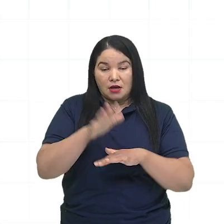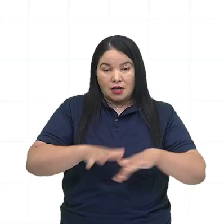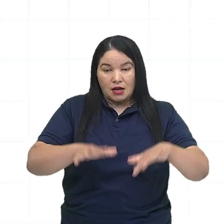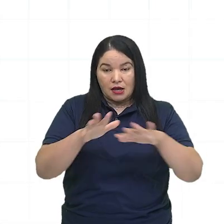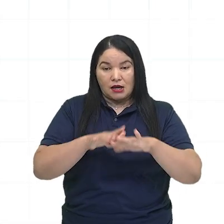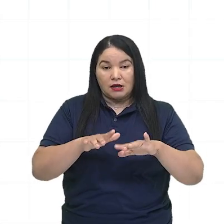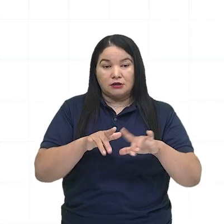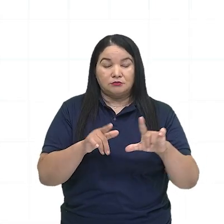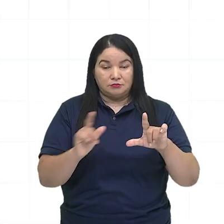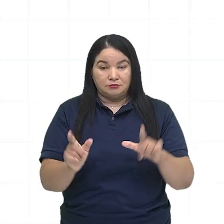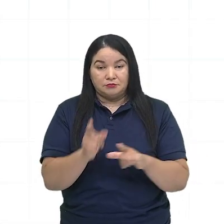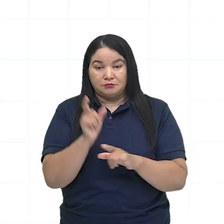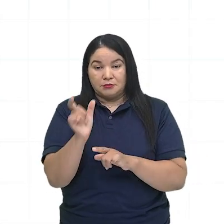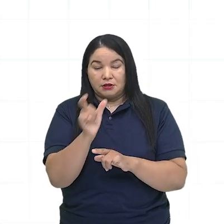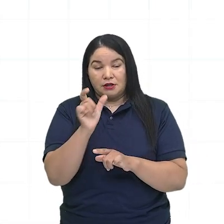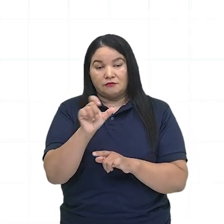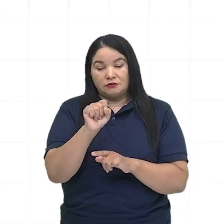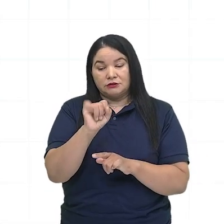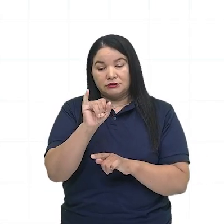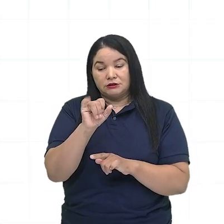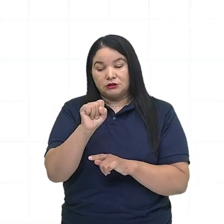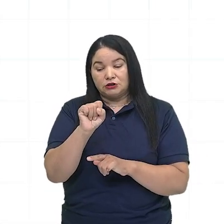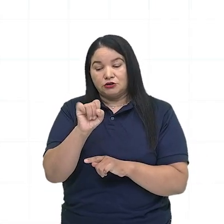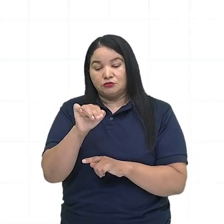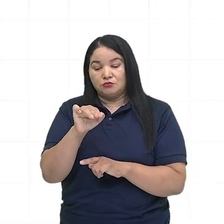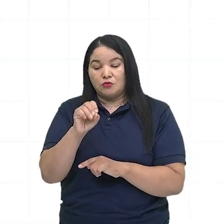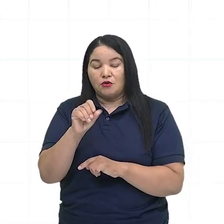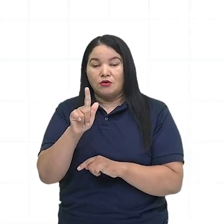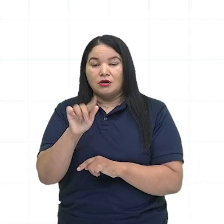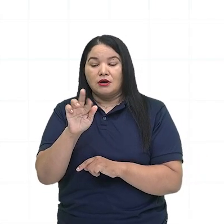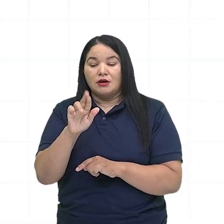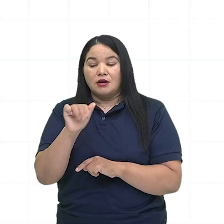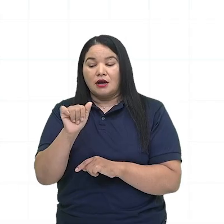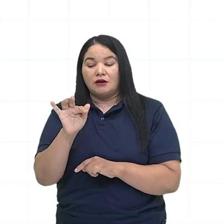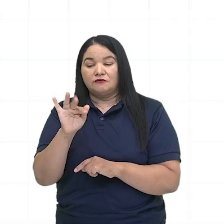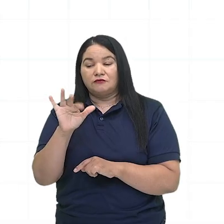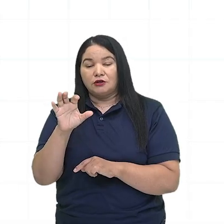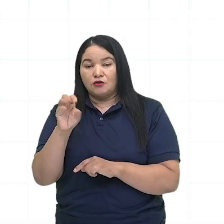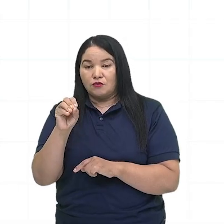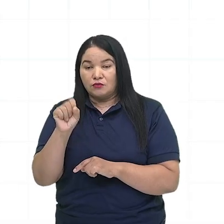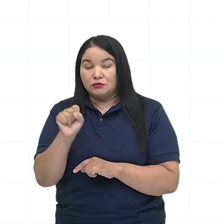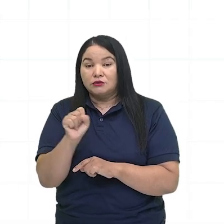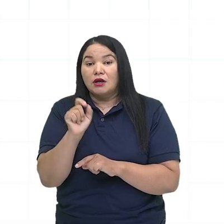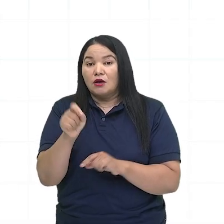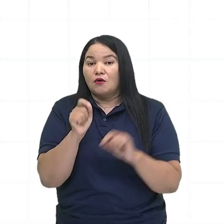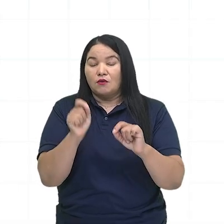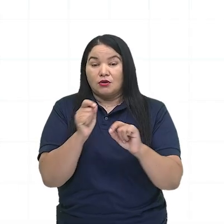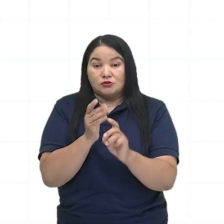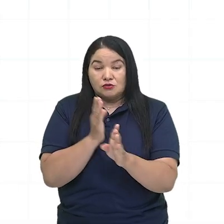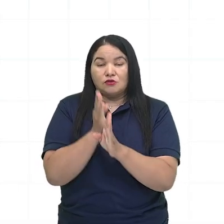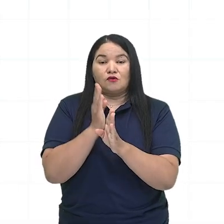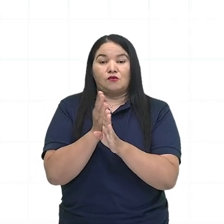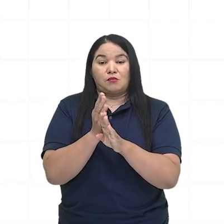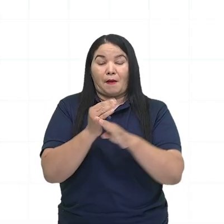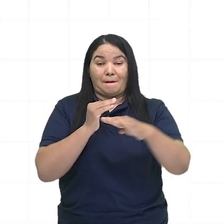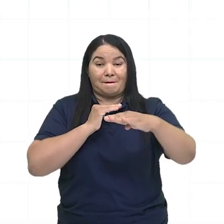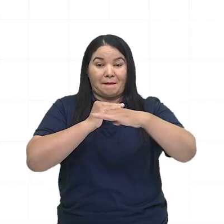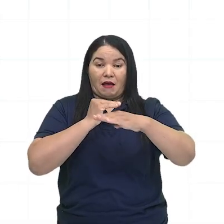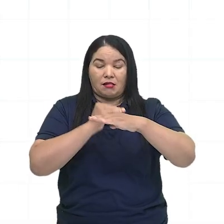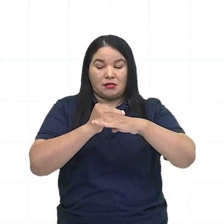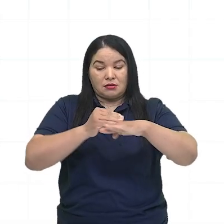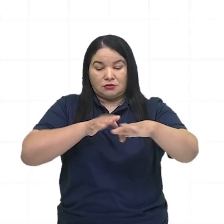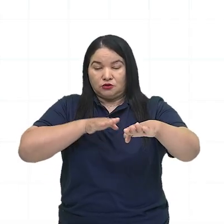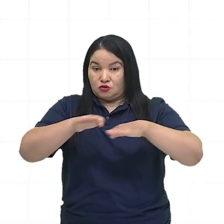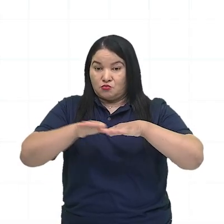sismográficos, que é como são chamados esses registros, é possível identificar padrões de movimento dessas placas